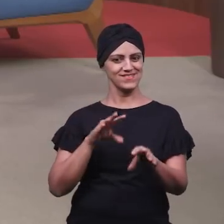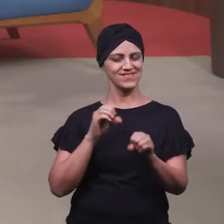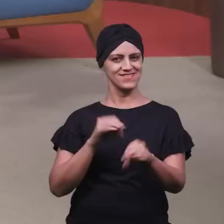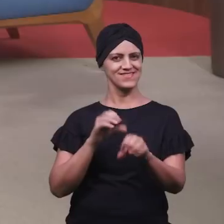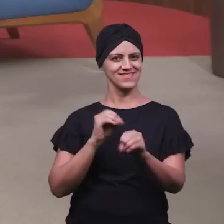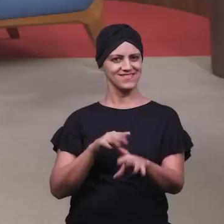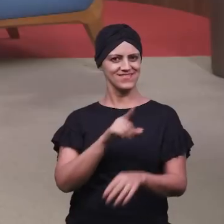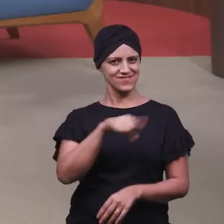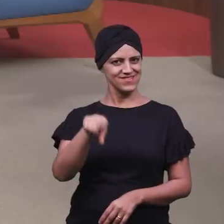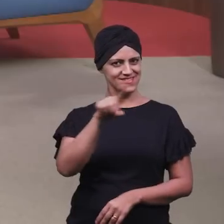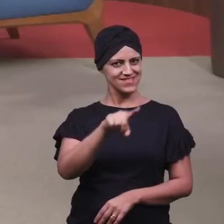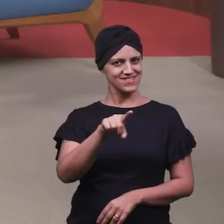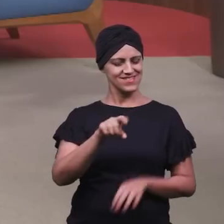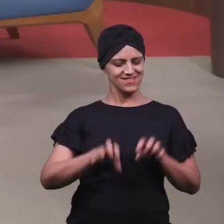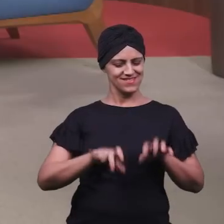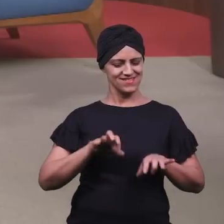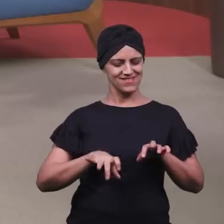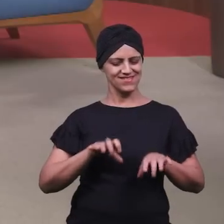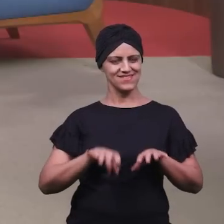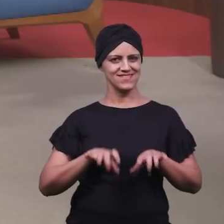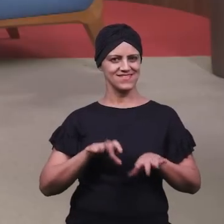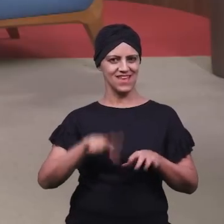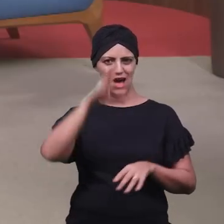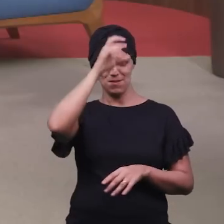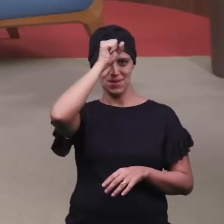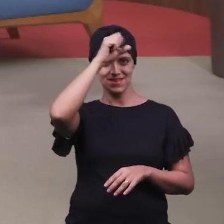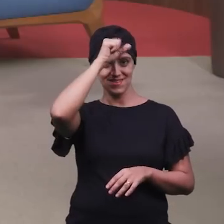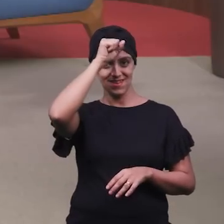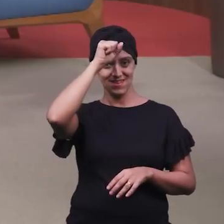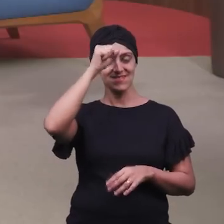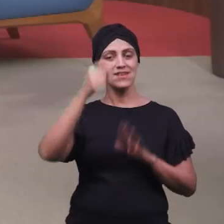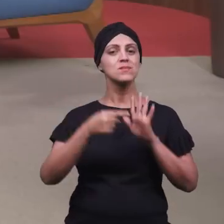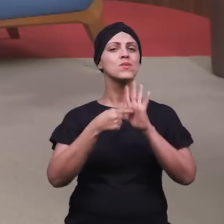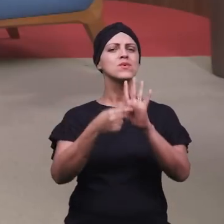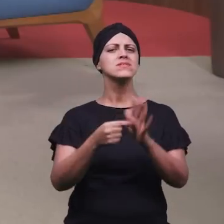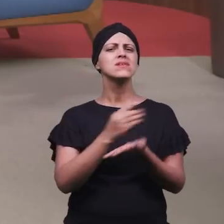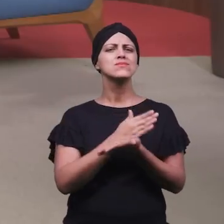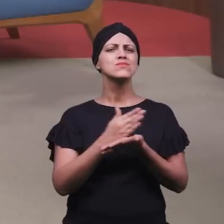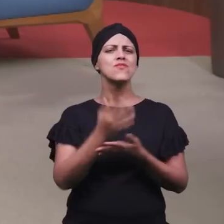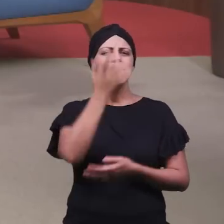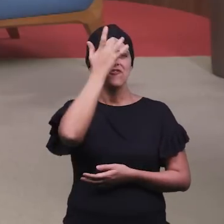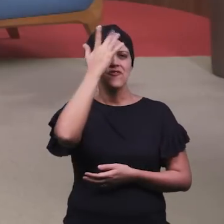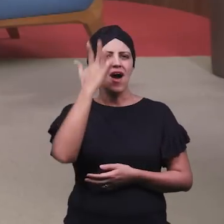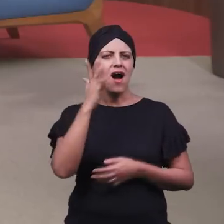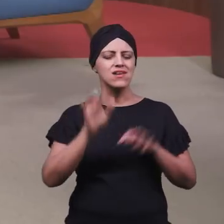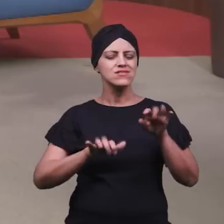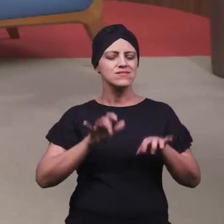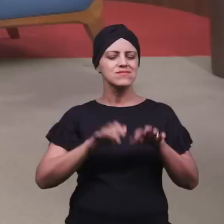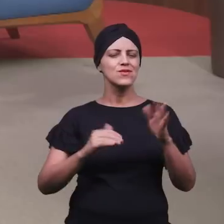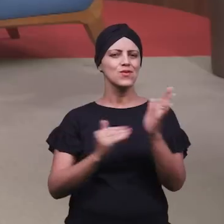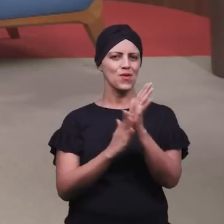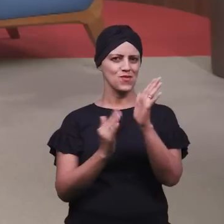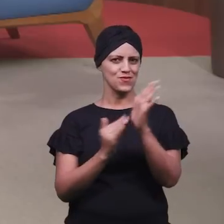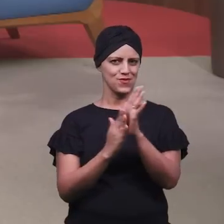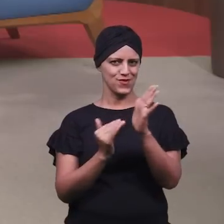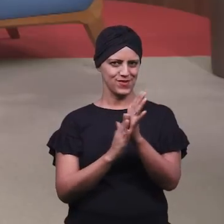trabalhar com você que está aprendendo o teclado e vai nos trazer a introdução facilitada deste louvor para